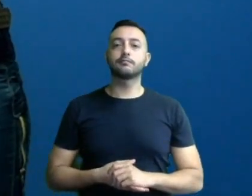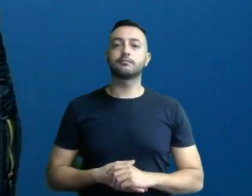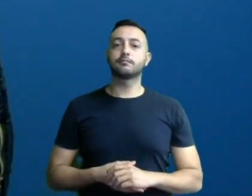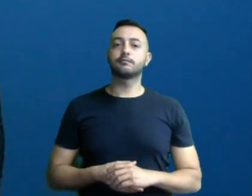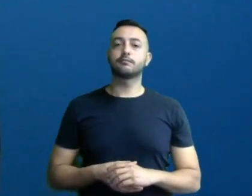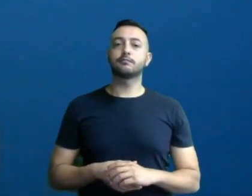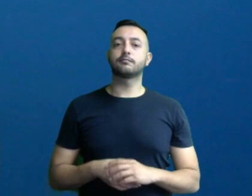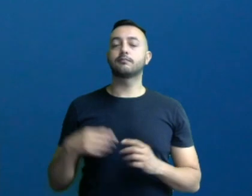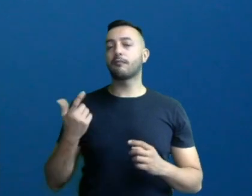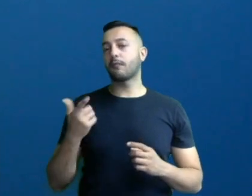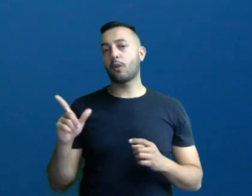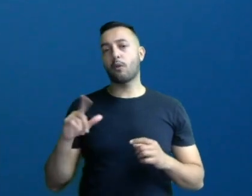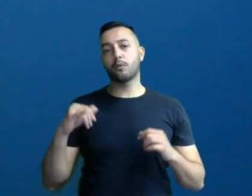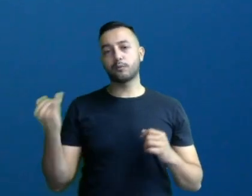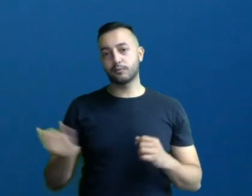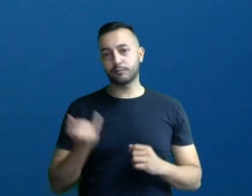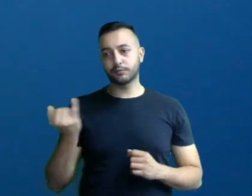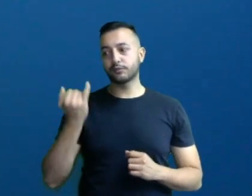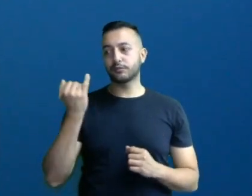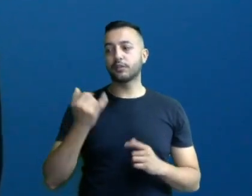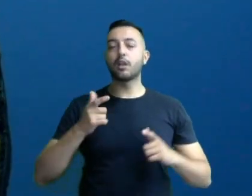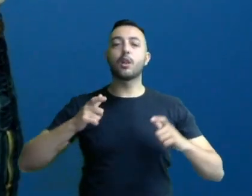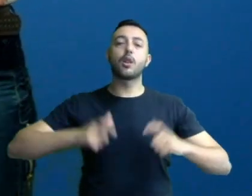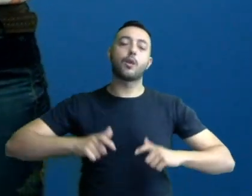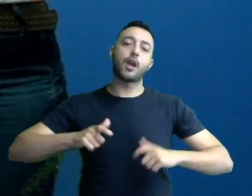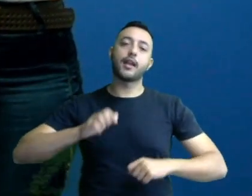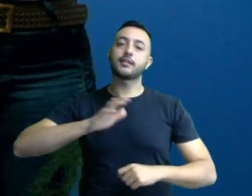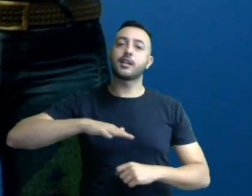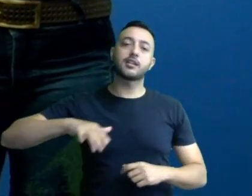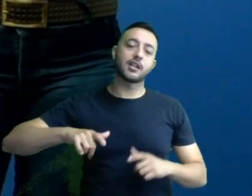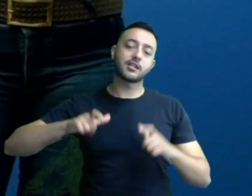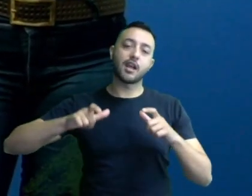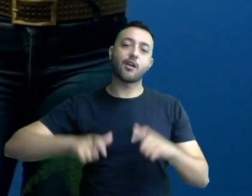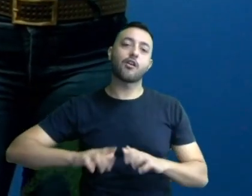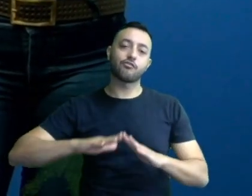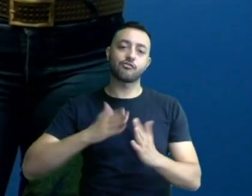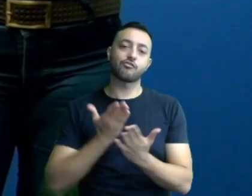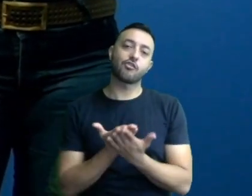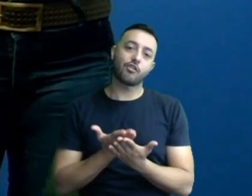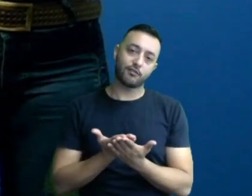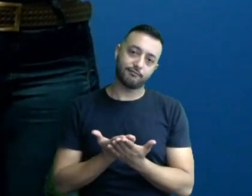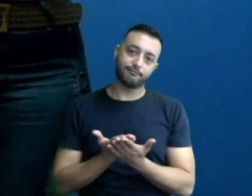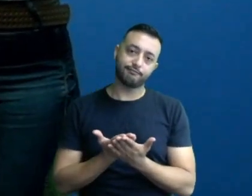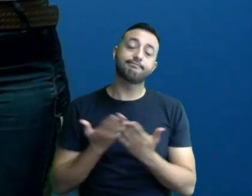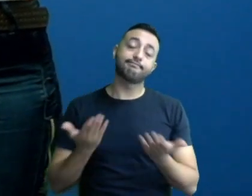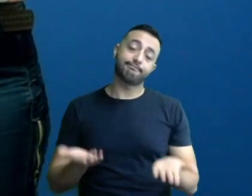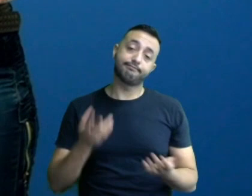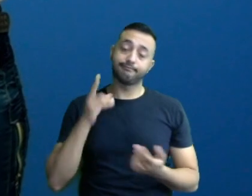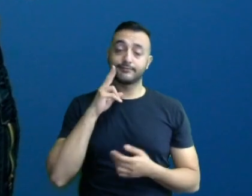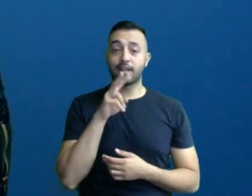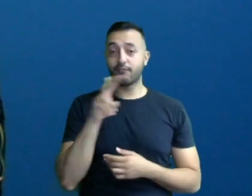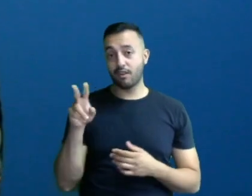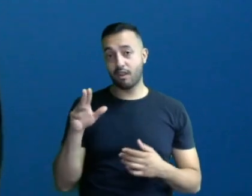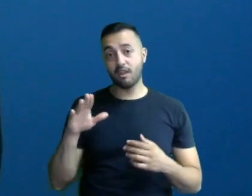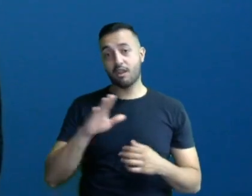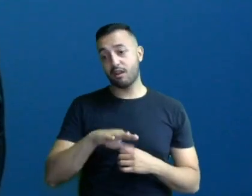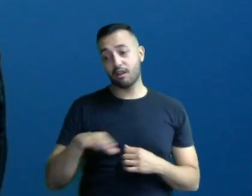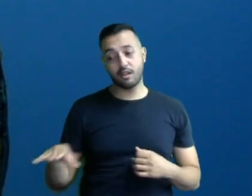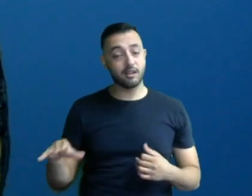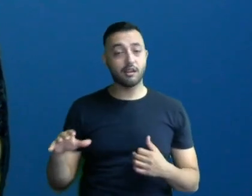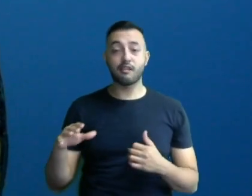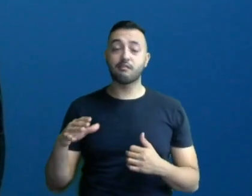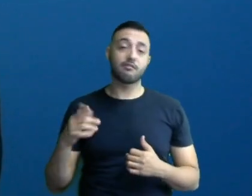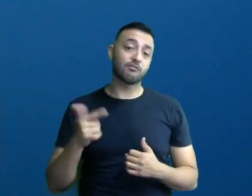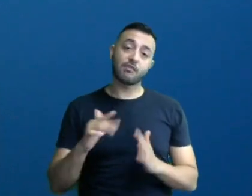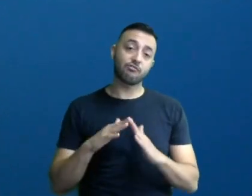E outro assunto importante, lugar de criança é na escola. A gente vê muitas crianças por aí que não estão